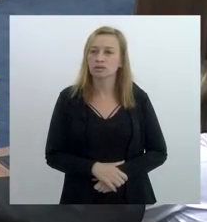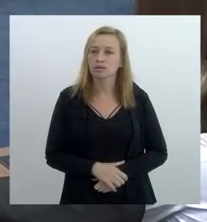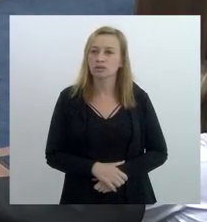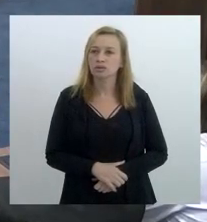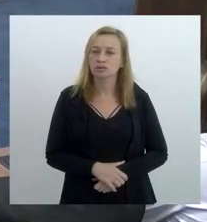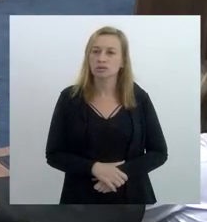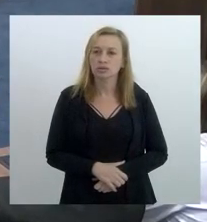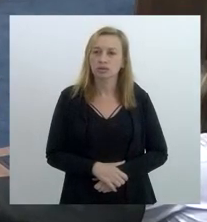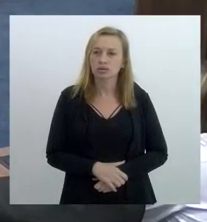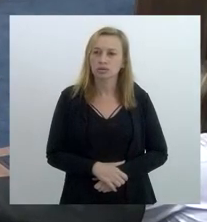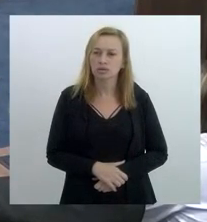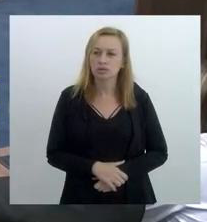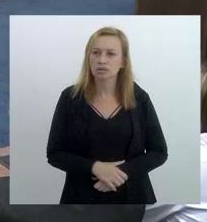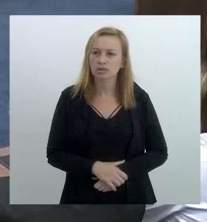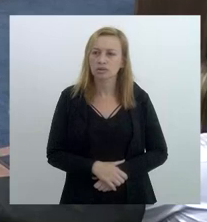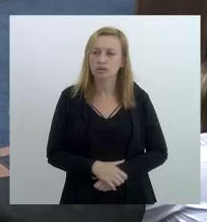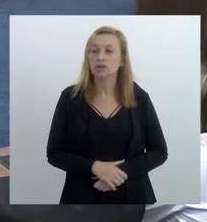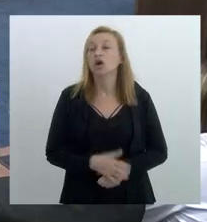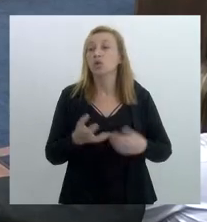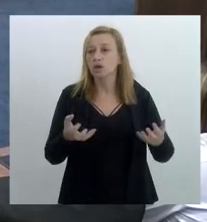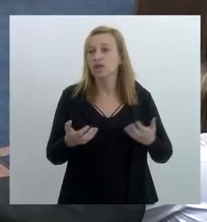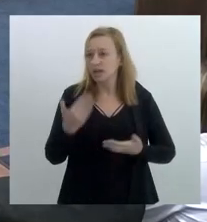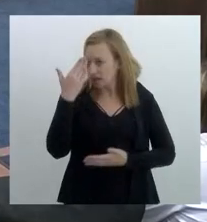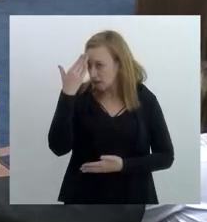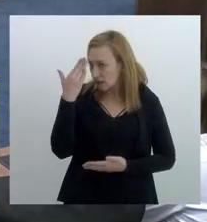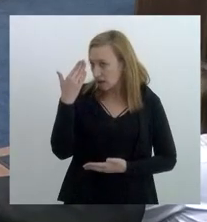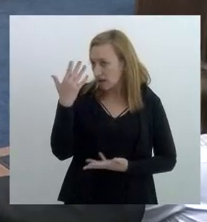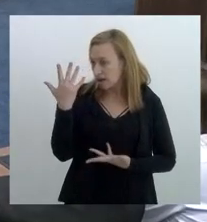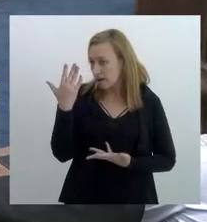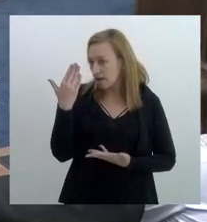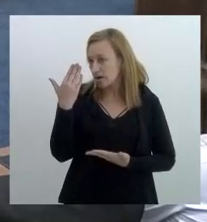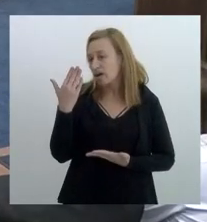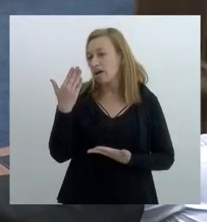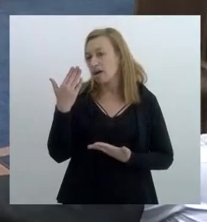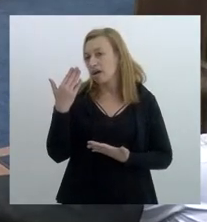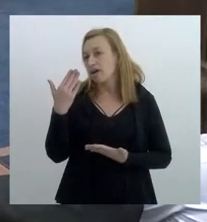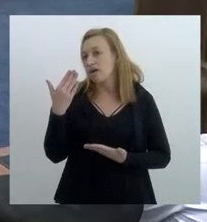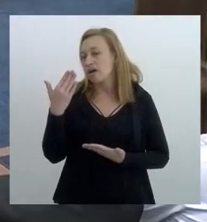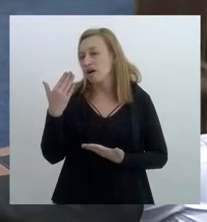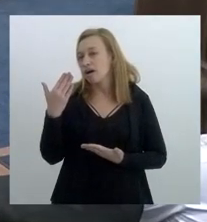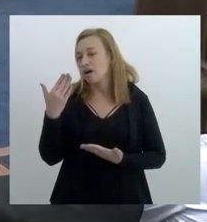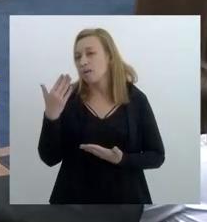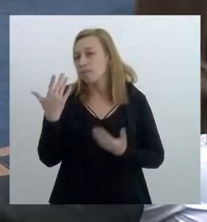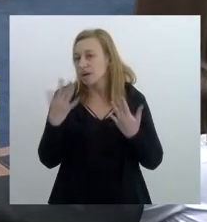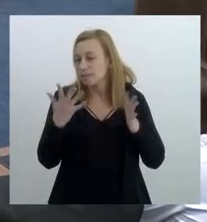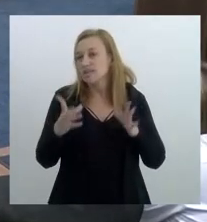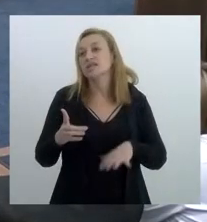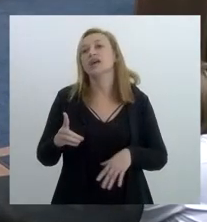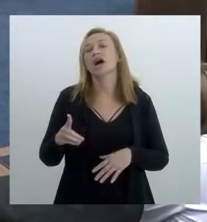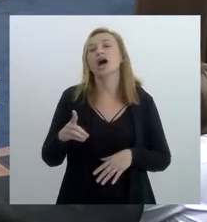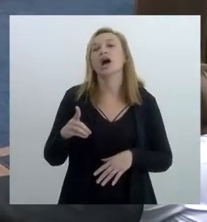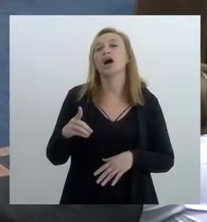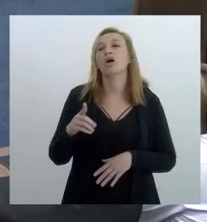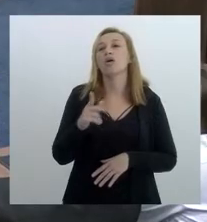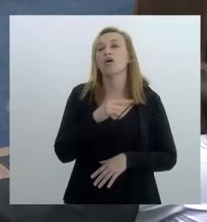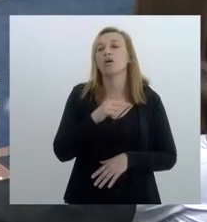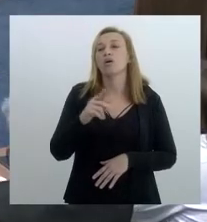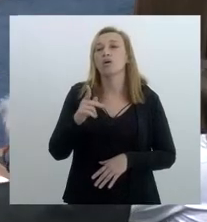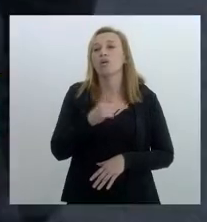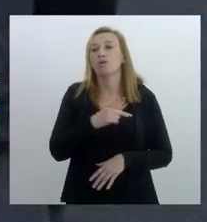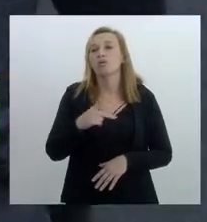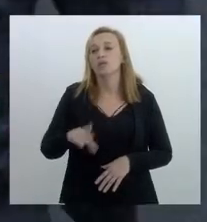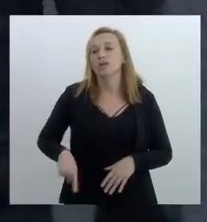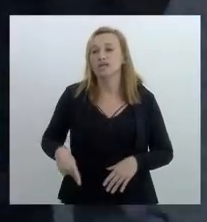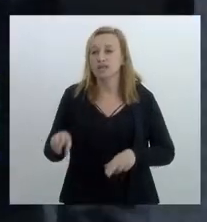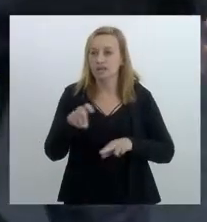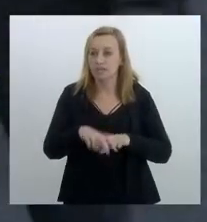Boa tarde a todos e todas. Queria cumprimentar aqui o presidente da mesa, deputado Luiz Paulo, cumprimentar também o secretário e